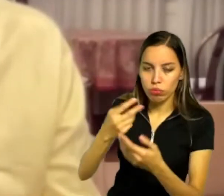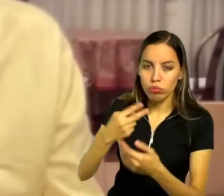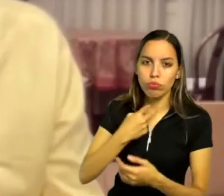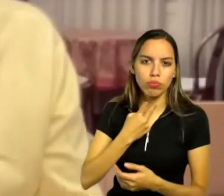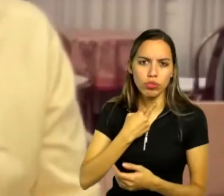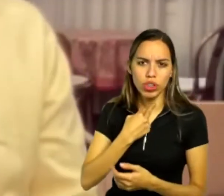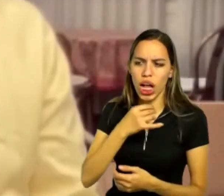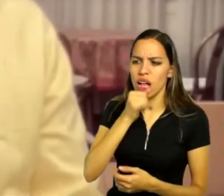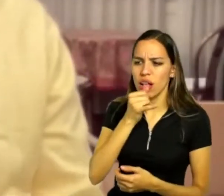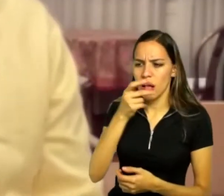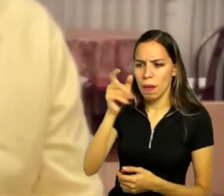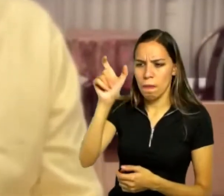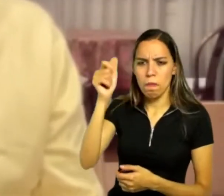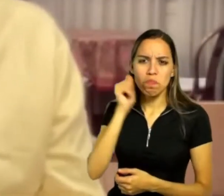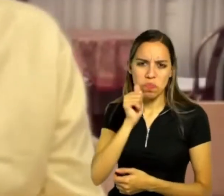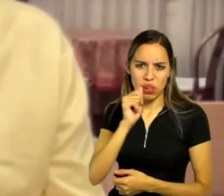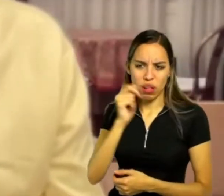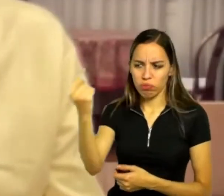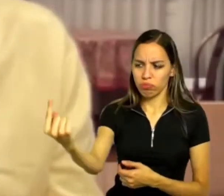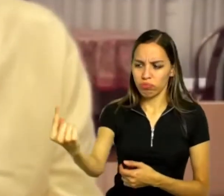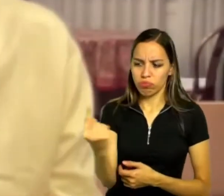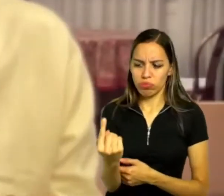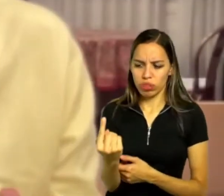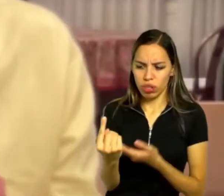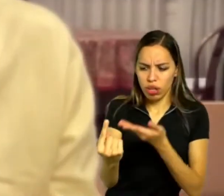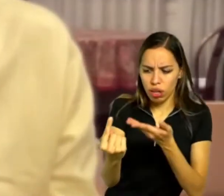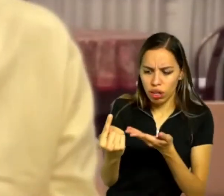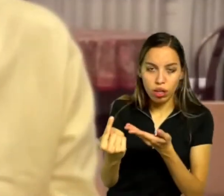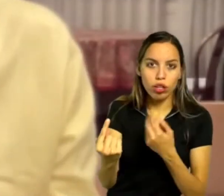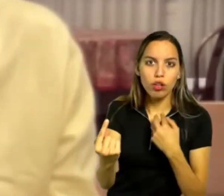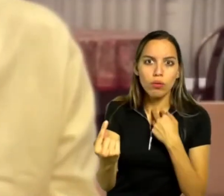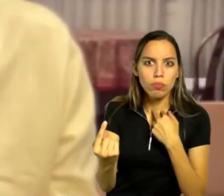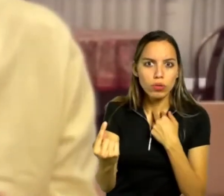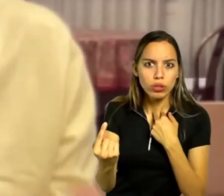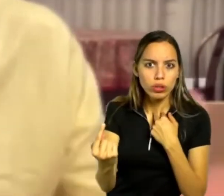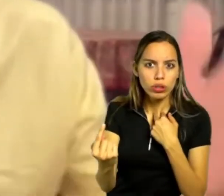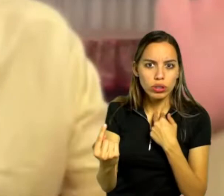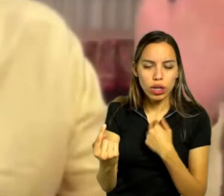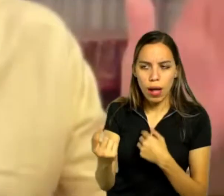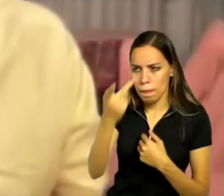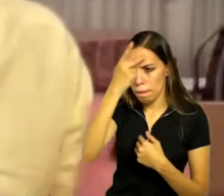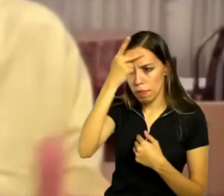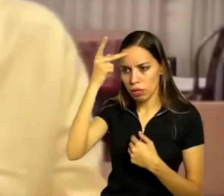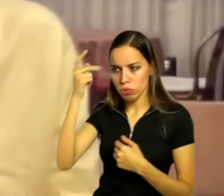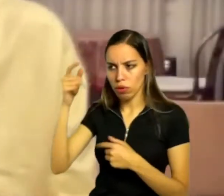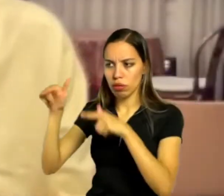ao INAMPS, não atendia os trabalhadores rurais, e o Brasil tinha